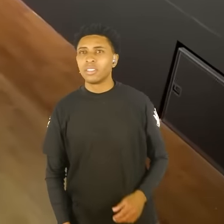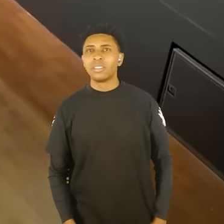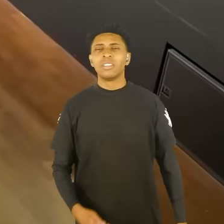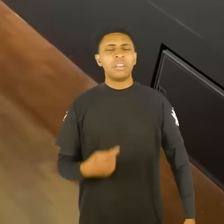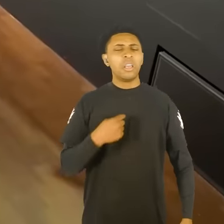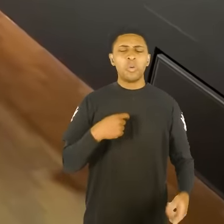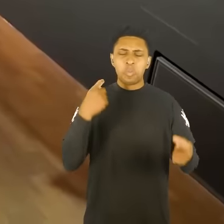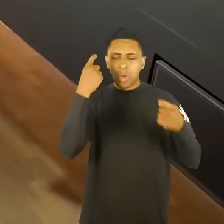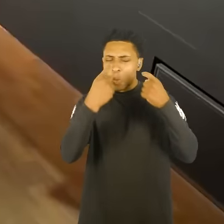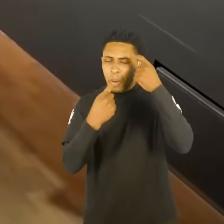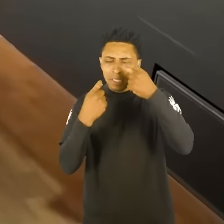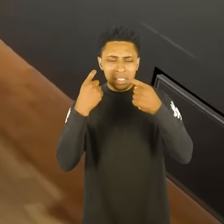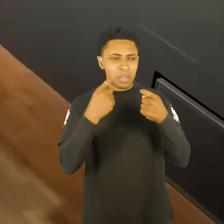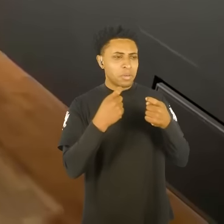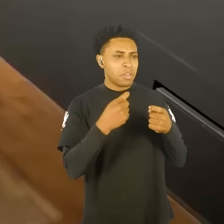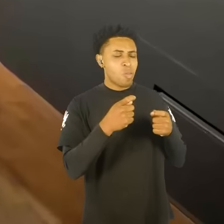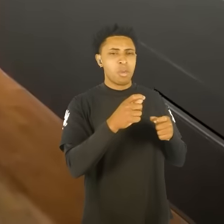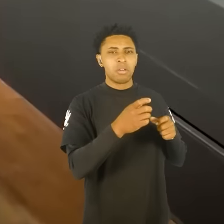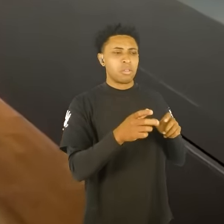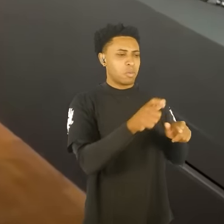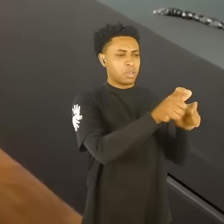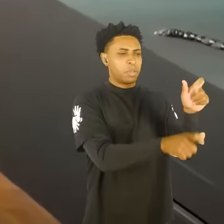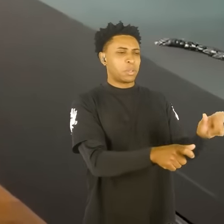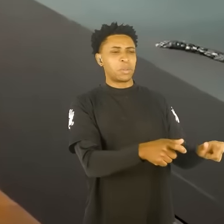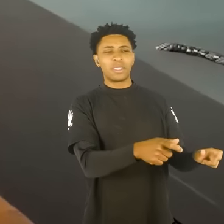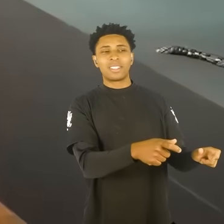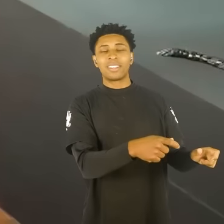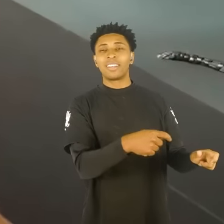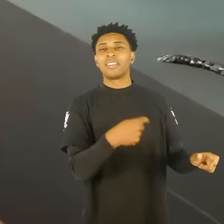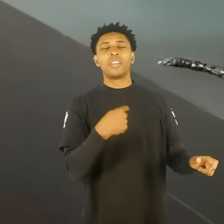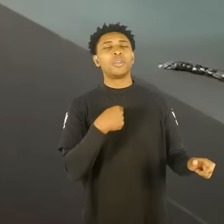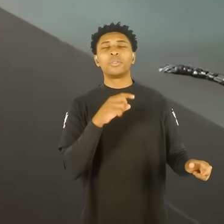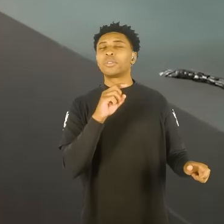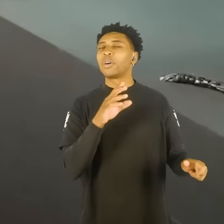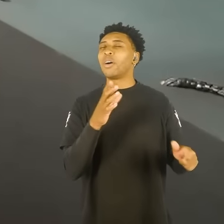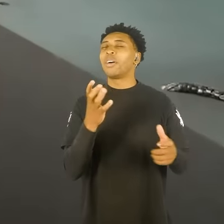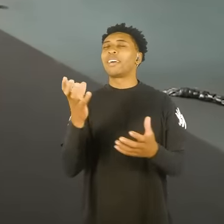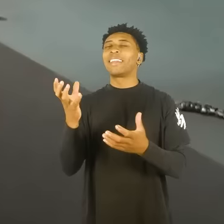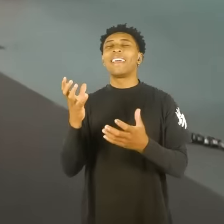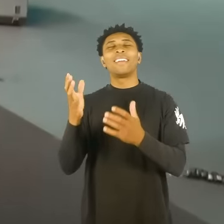ligo se as pessoas vão zombar de mim porque eu adoro. Porque Deus